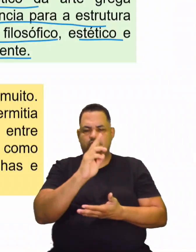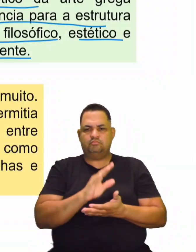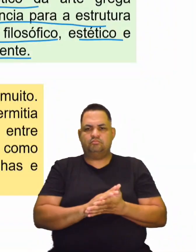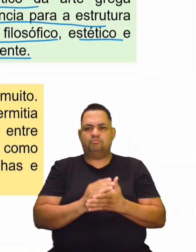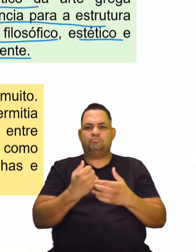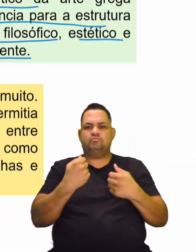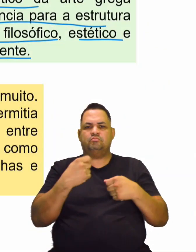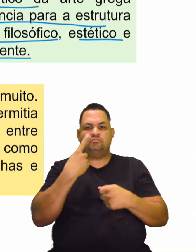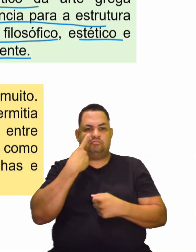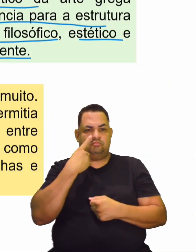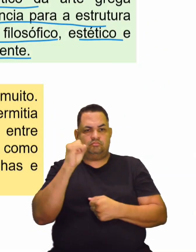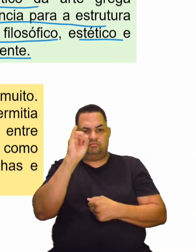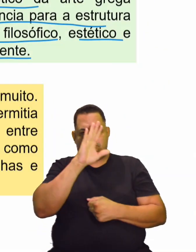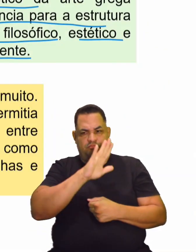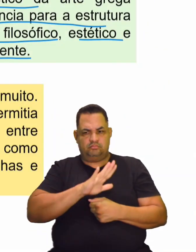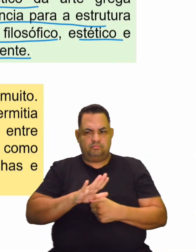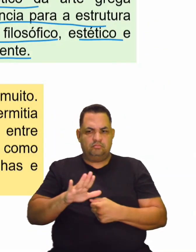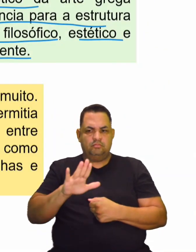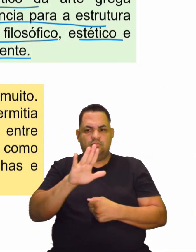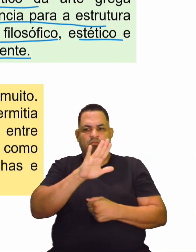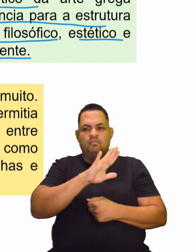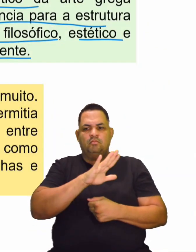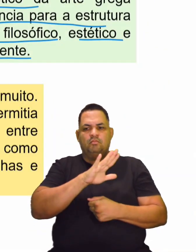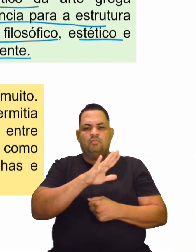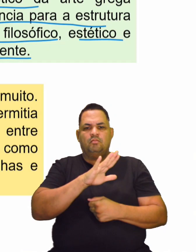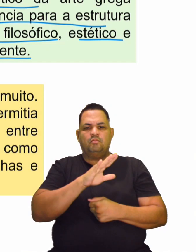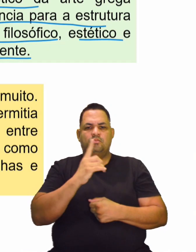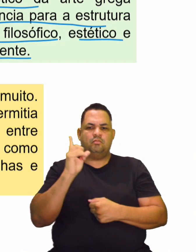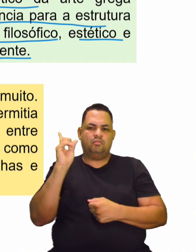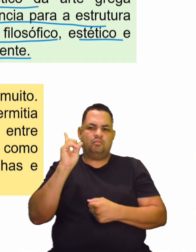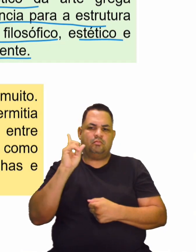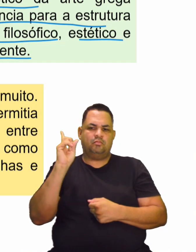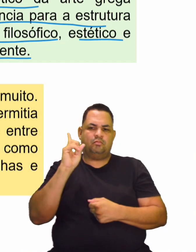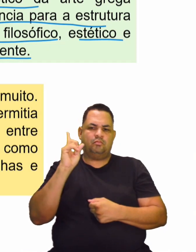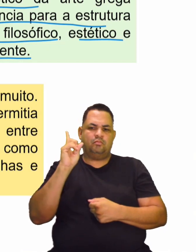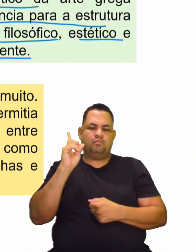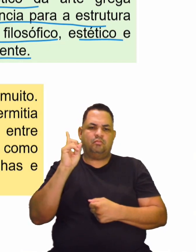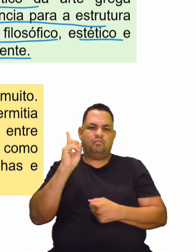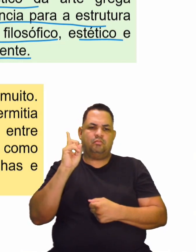ver nessa imagem, aqui uma imagem,